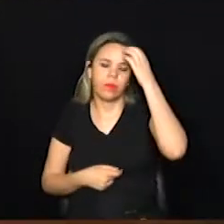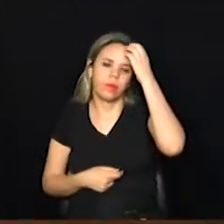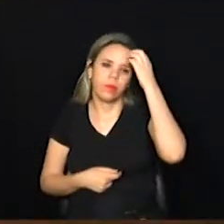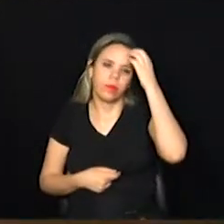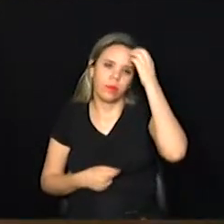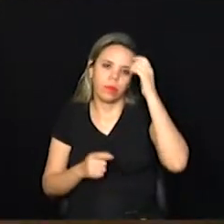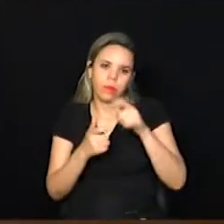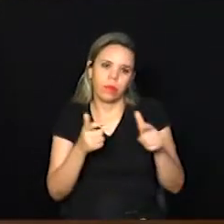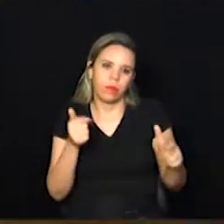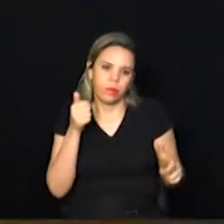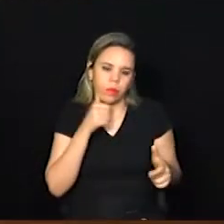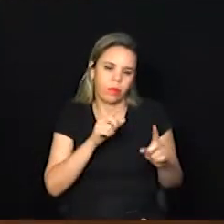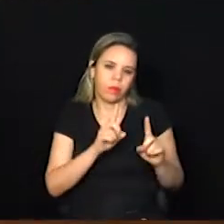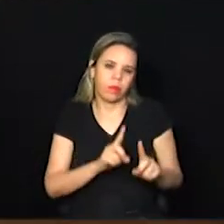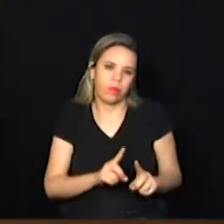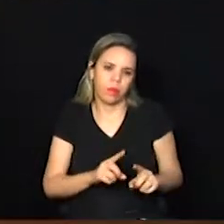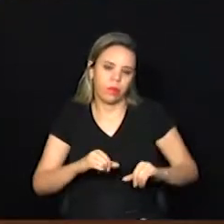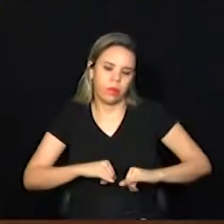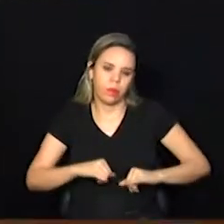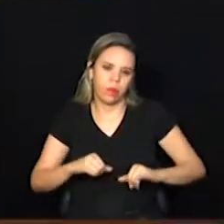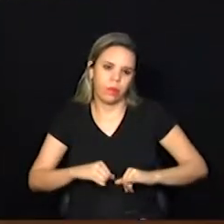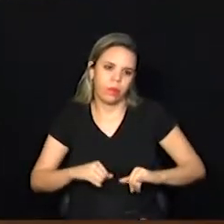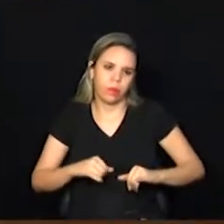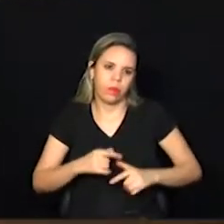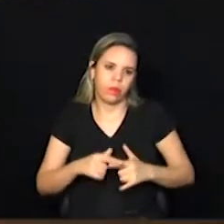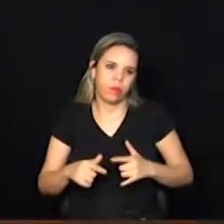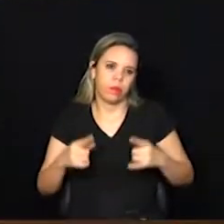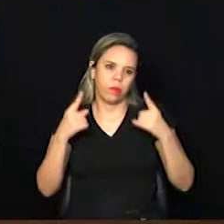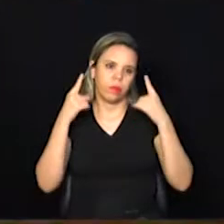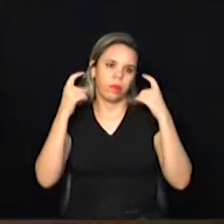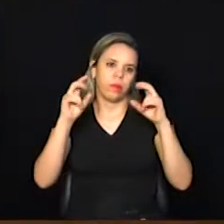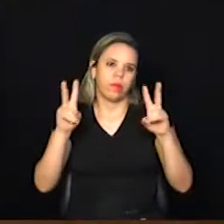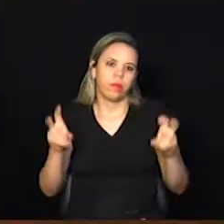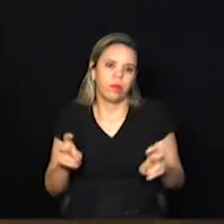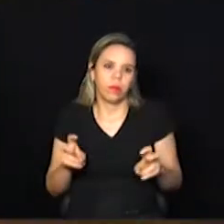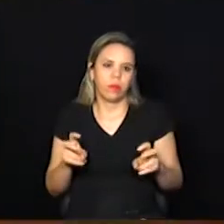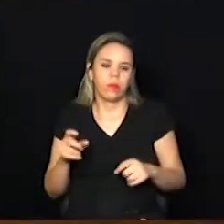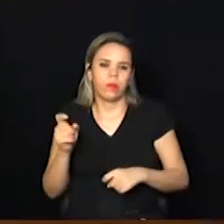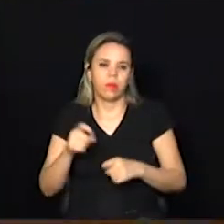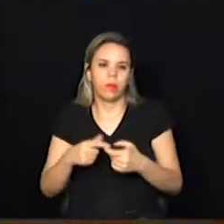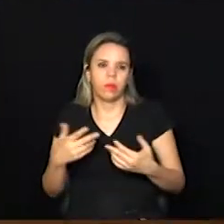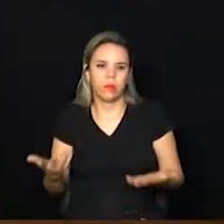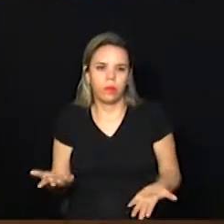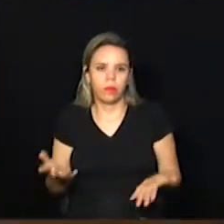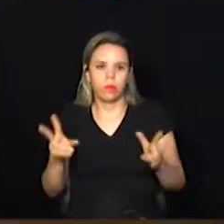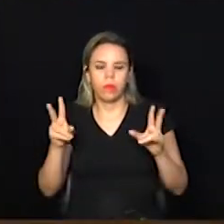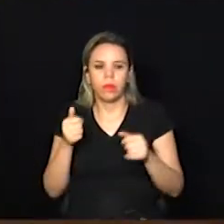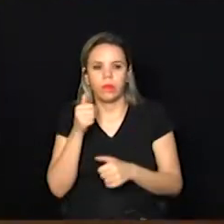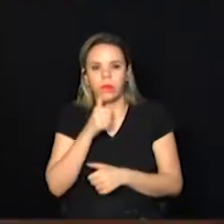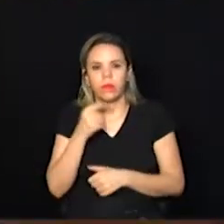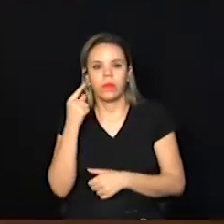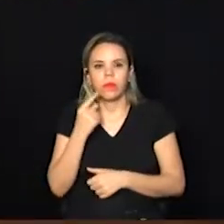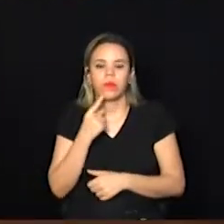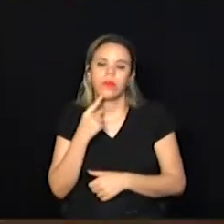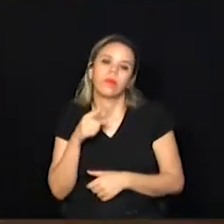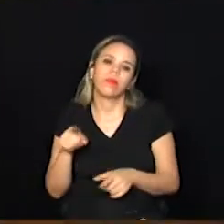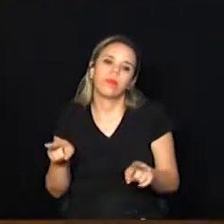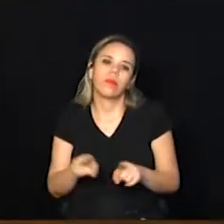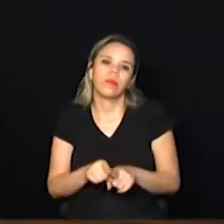o índice de mulheres com deficiência que passam por situações de violência, sobretudo violência sexual, sobretudo mulheres surdas, mas nós temos